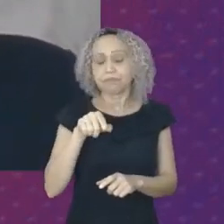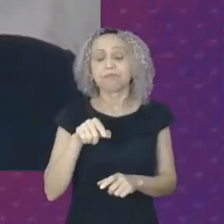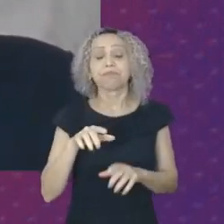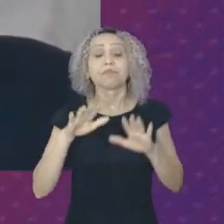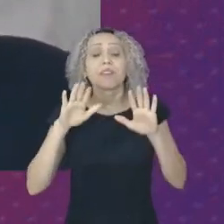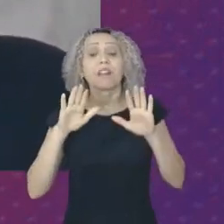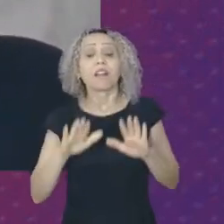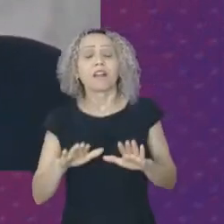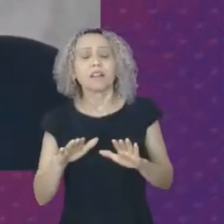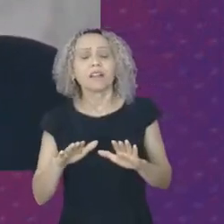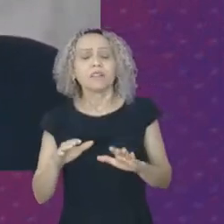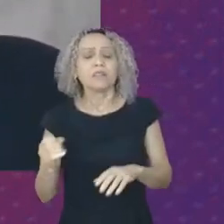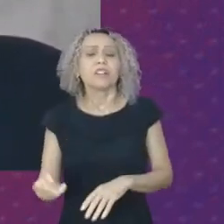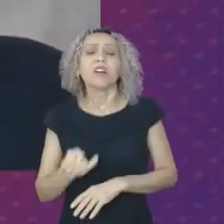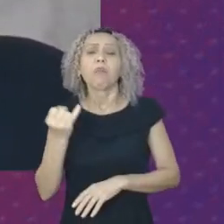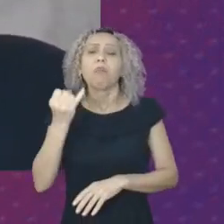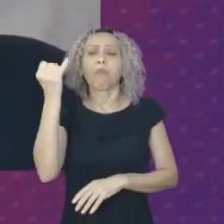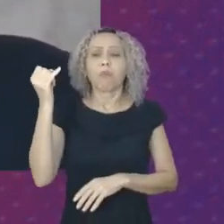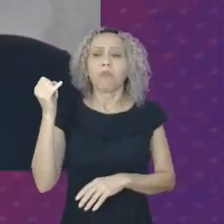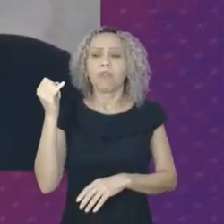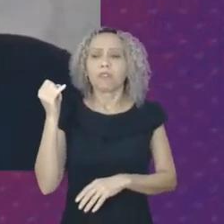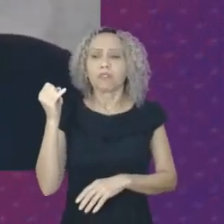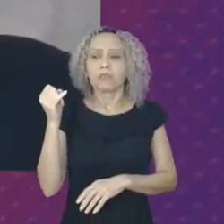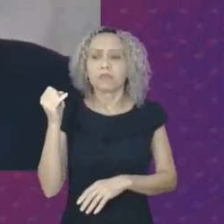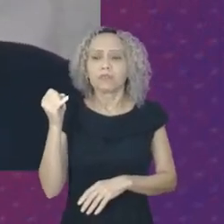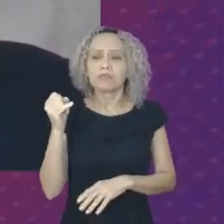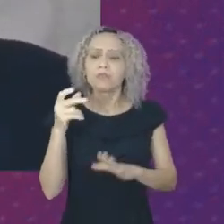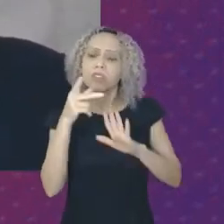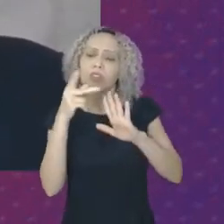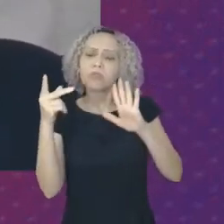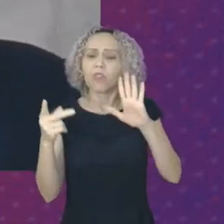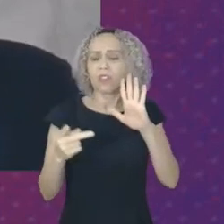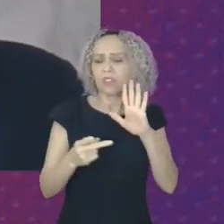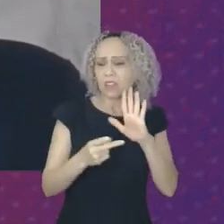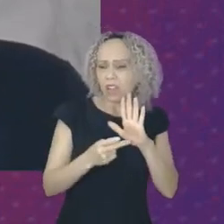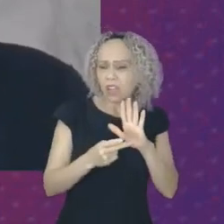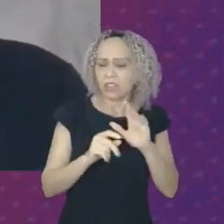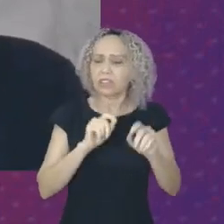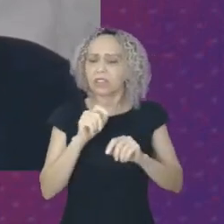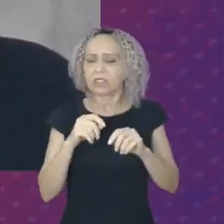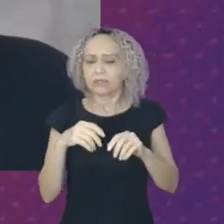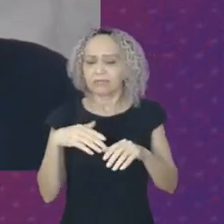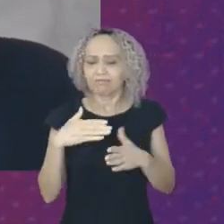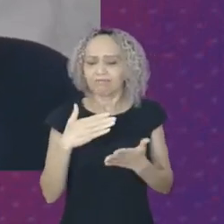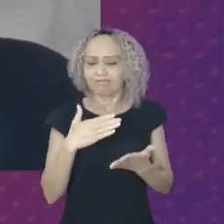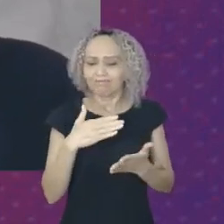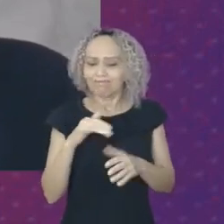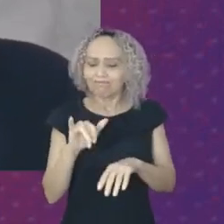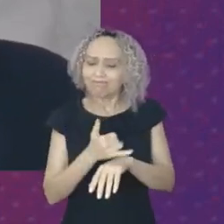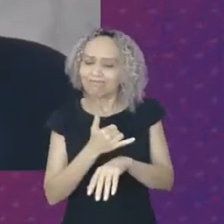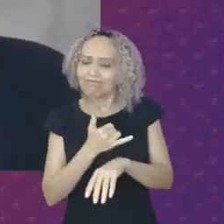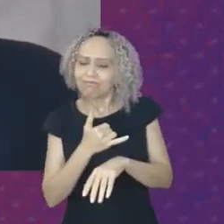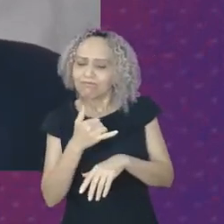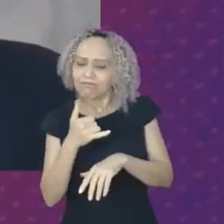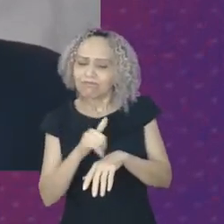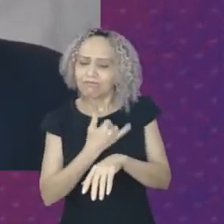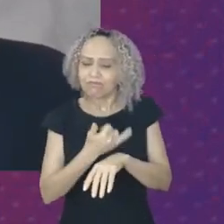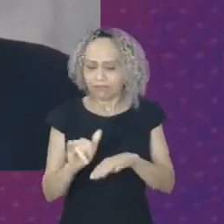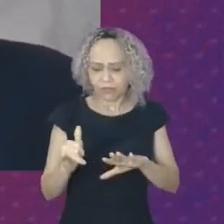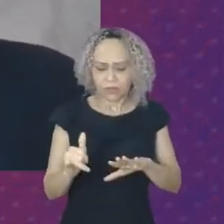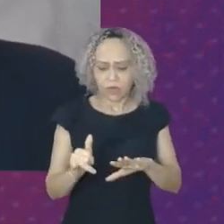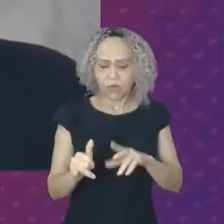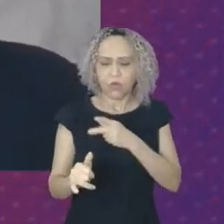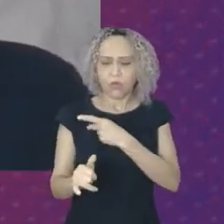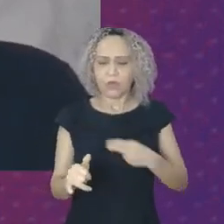importância desses projetos, dessas iniciativas. O presidente Lula enviou